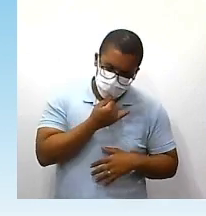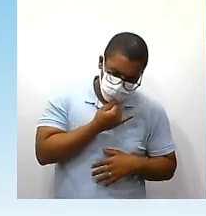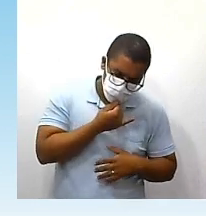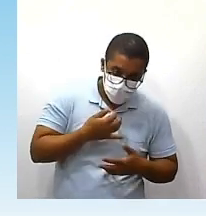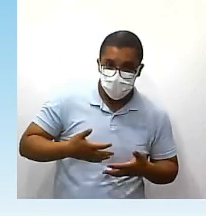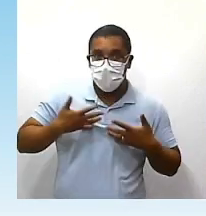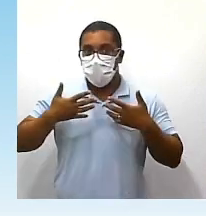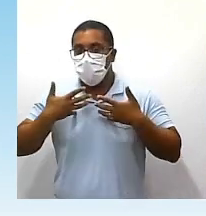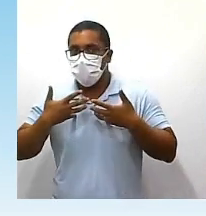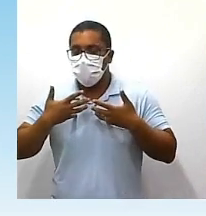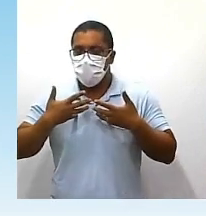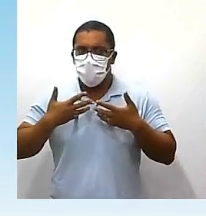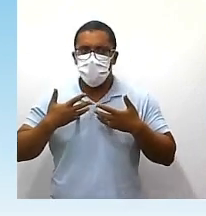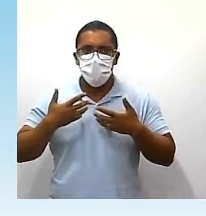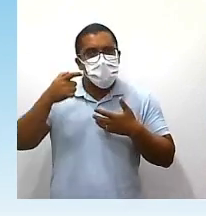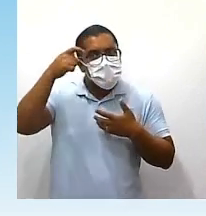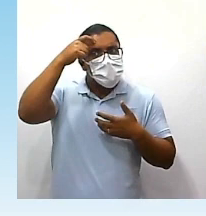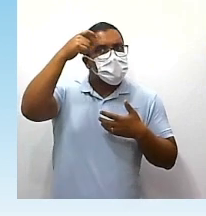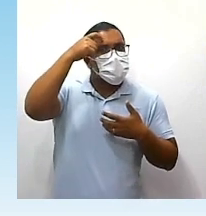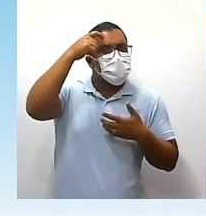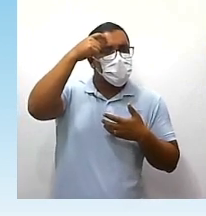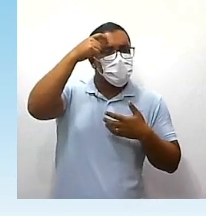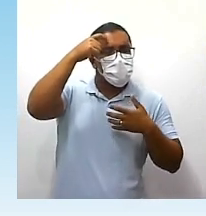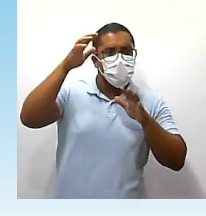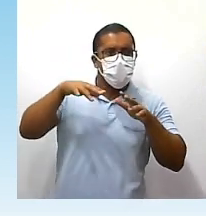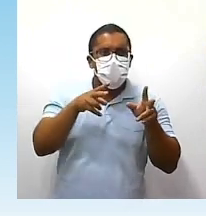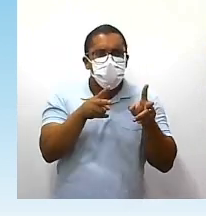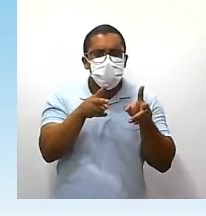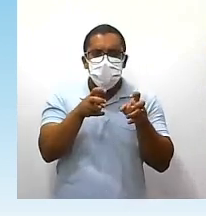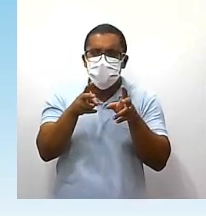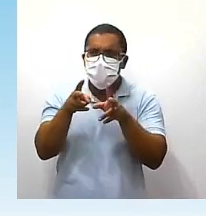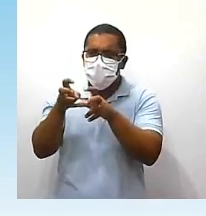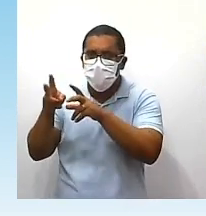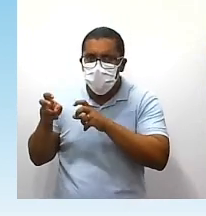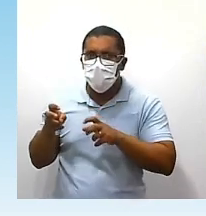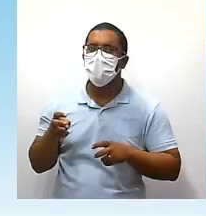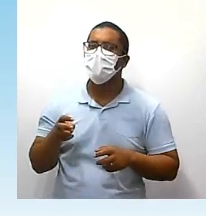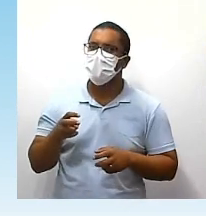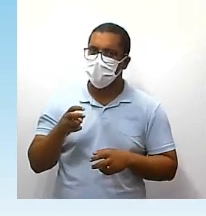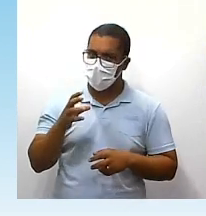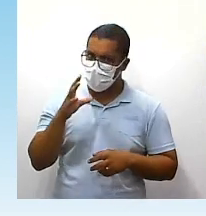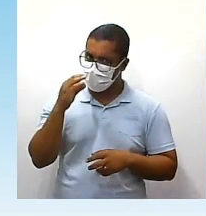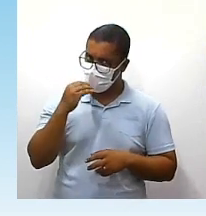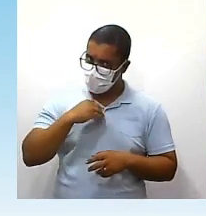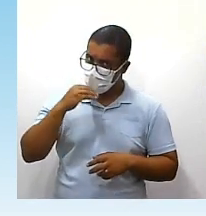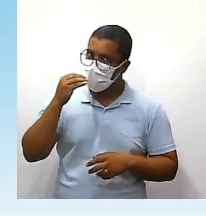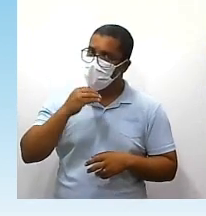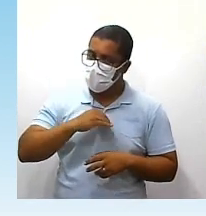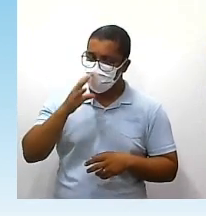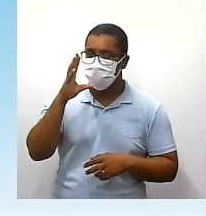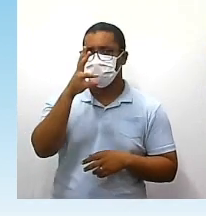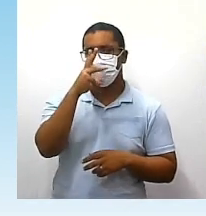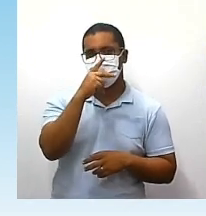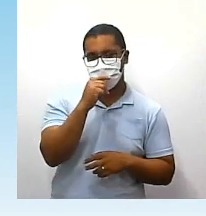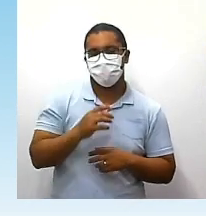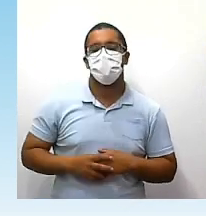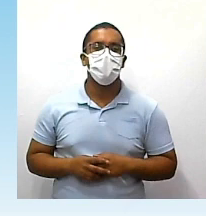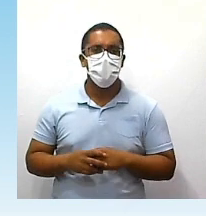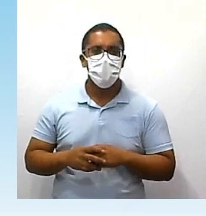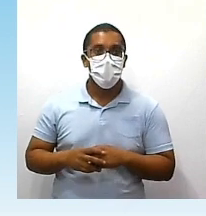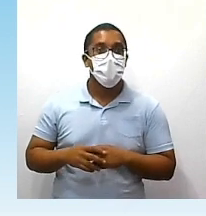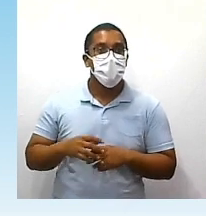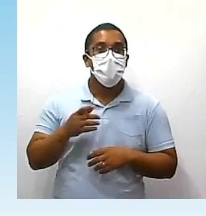e também no comportamento da percepção do indivíduo. As drogas, elas fazem